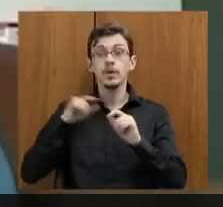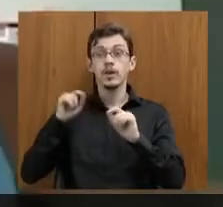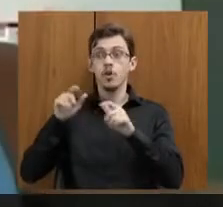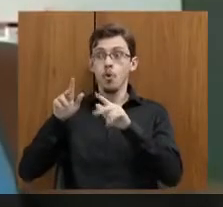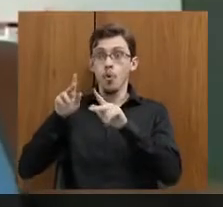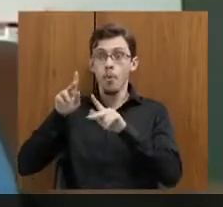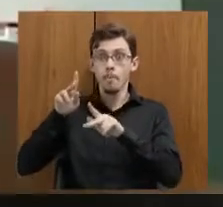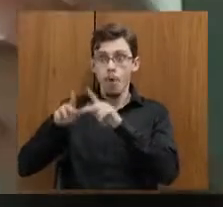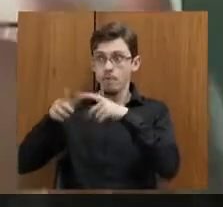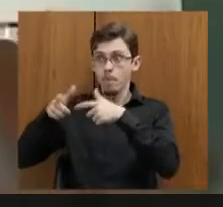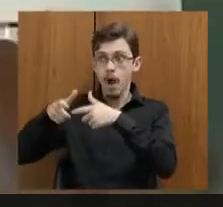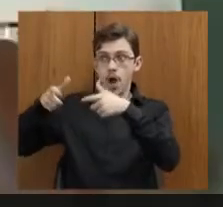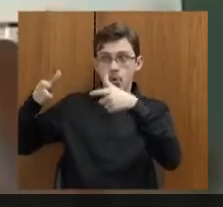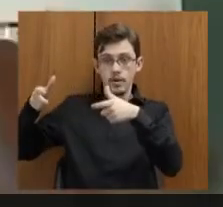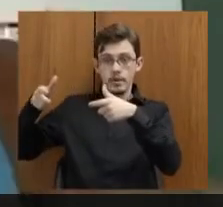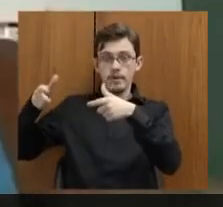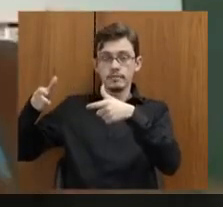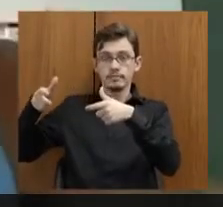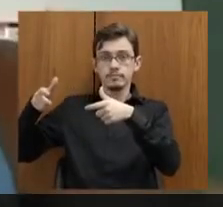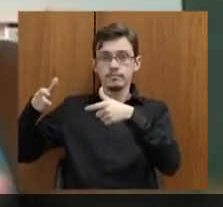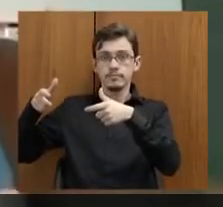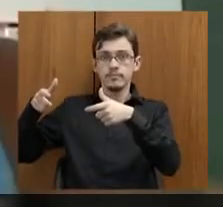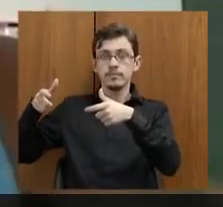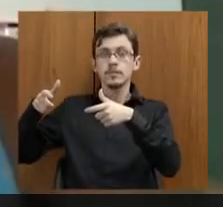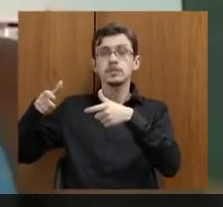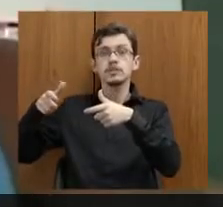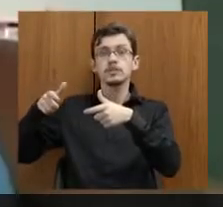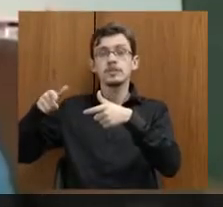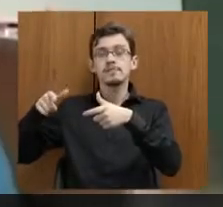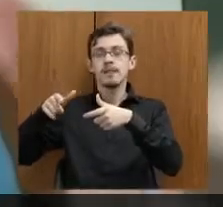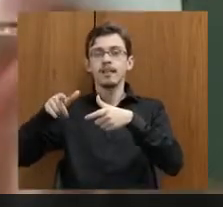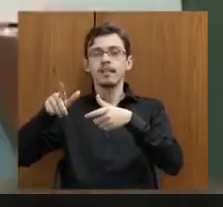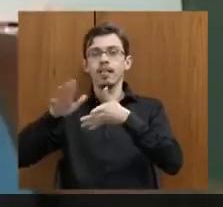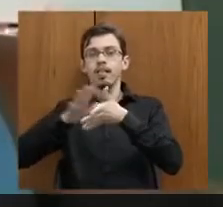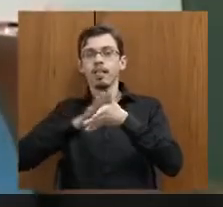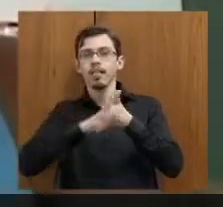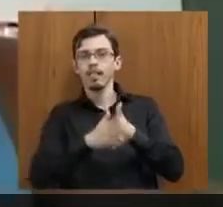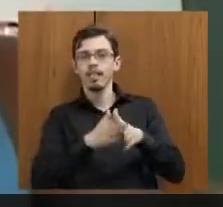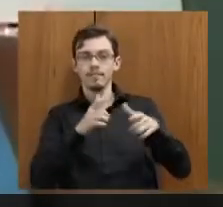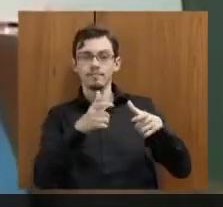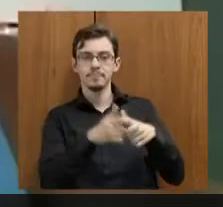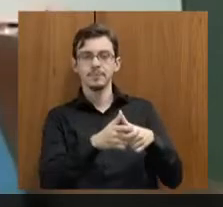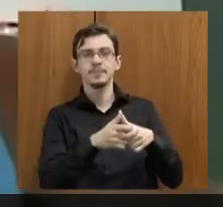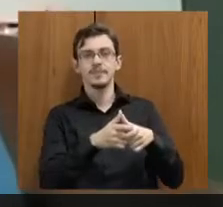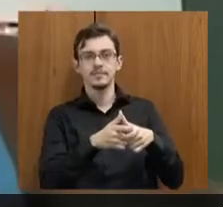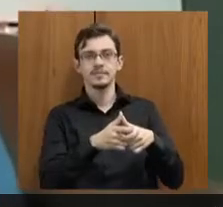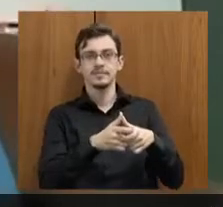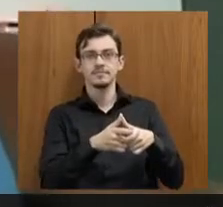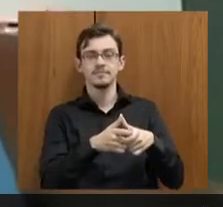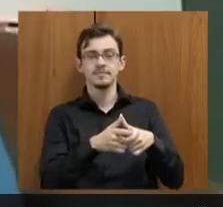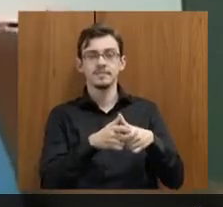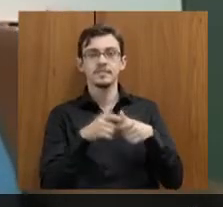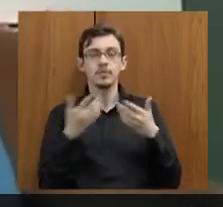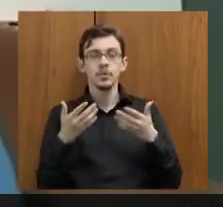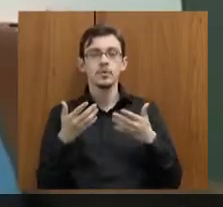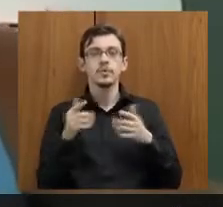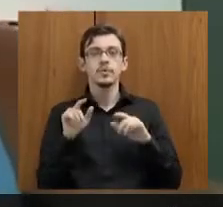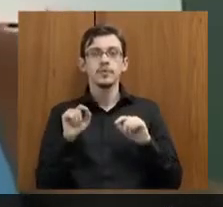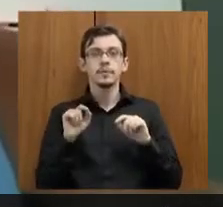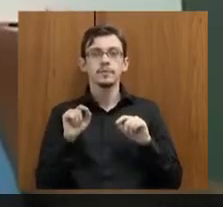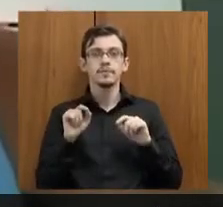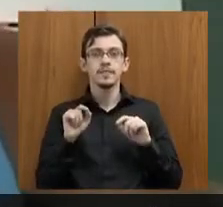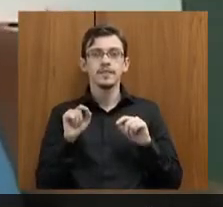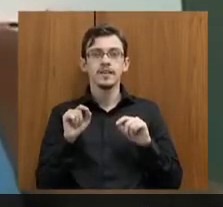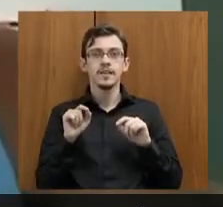né e histórica sistemática acaba também me arrastando para cima